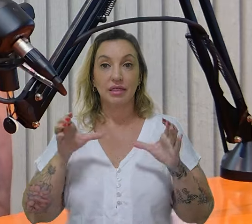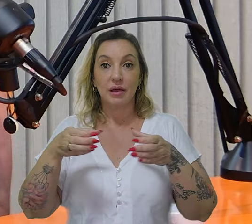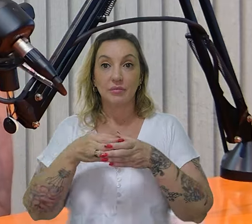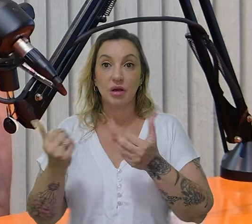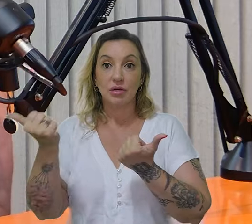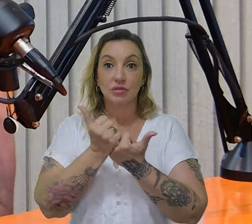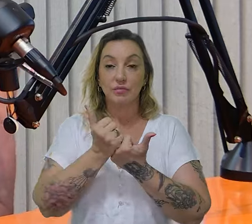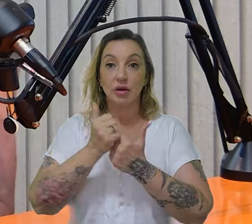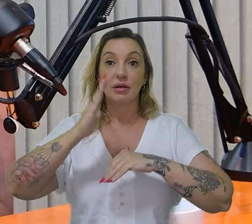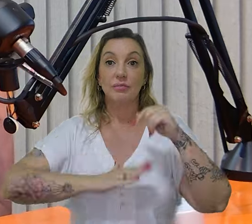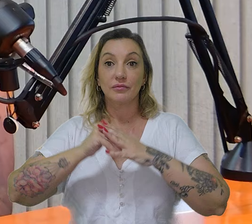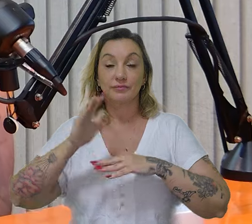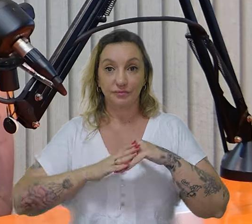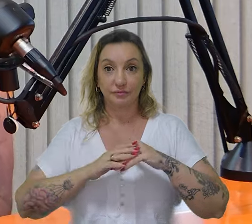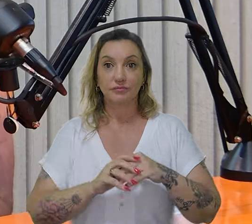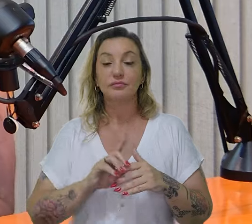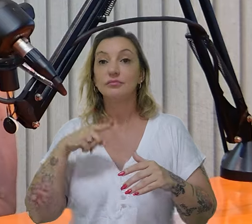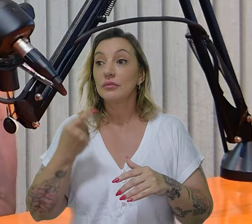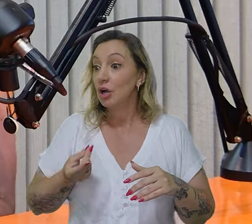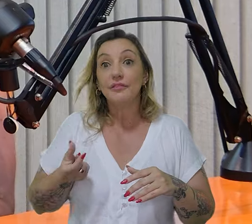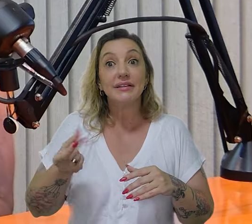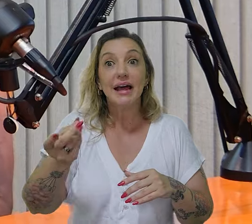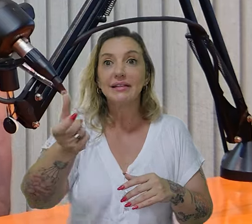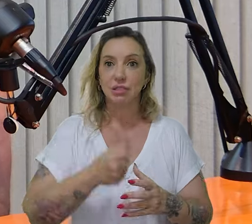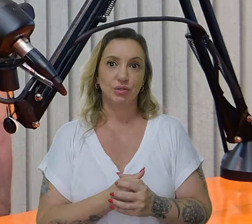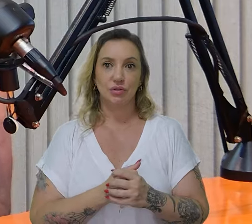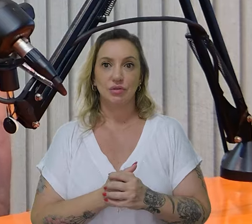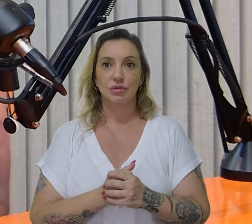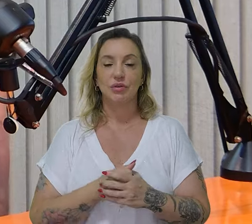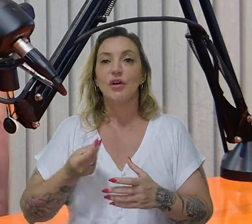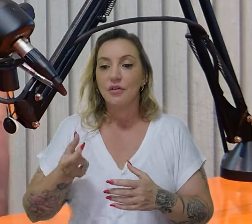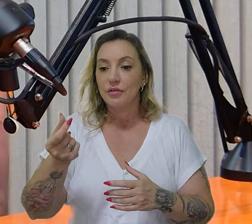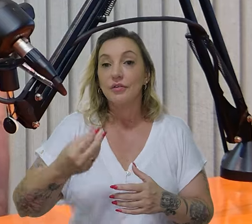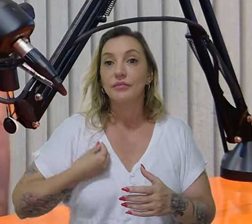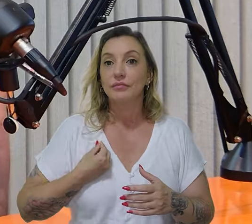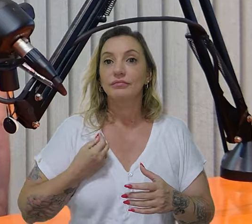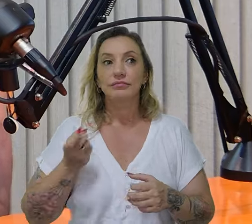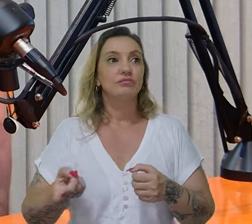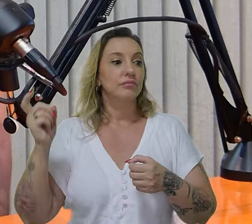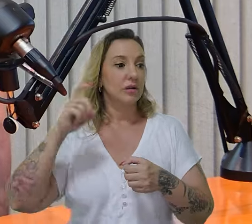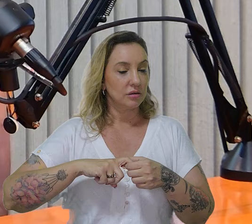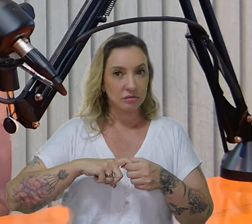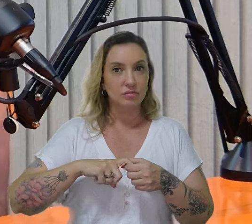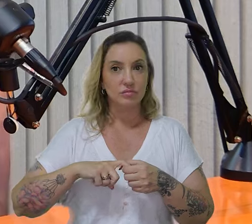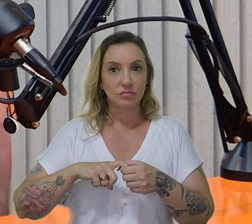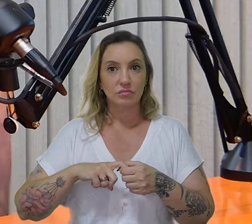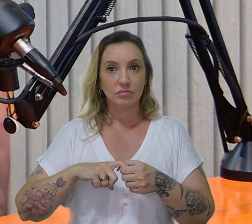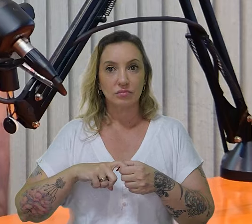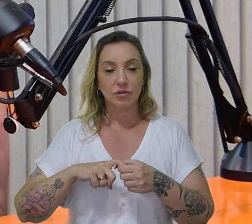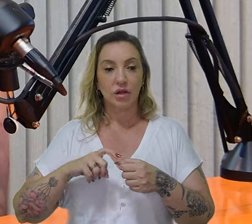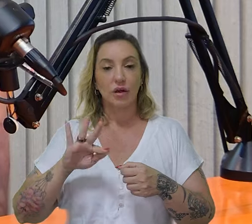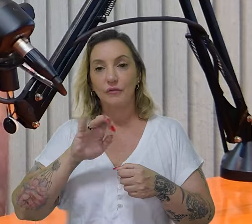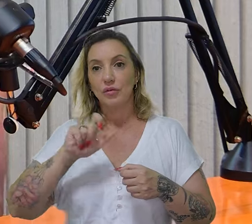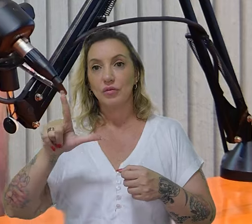dá suporte de carreira mas o nosso é vitalício você tem pro resto da vida eu posso voltar pro resto da vida para fse